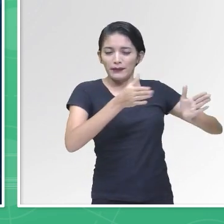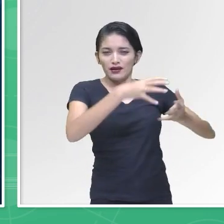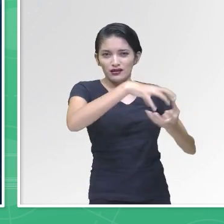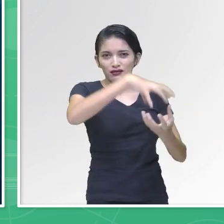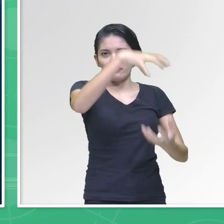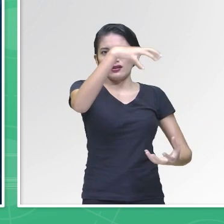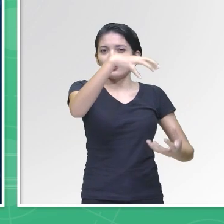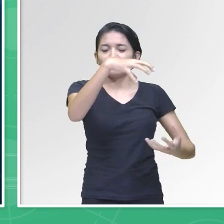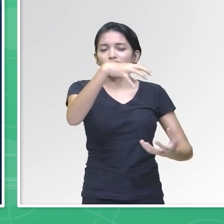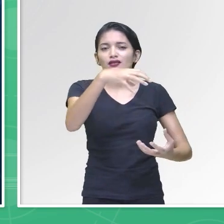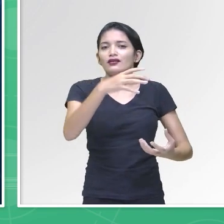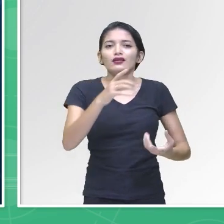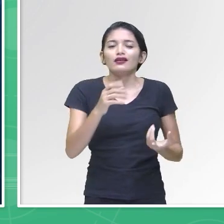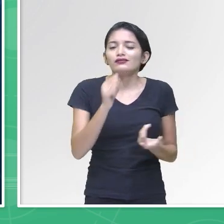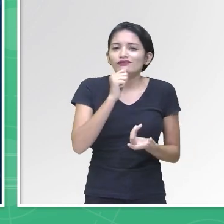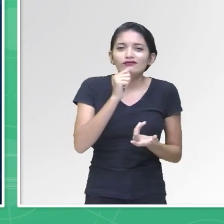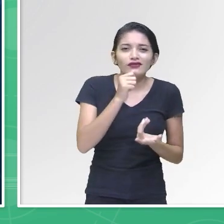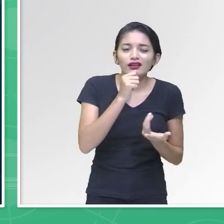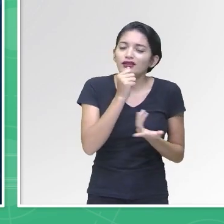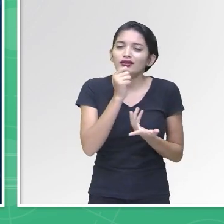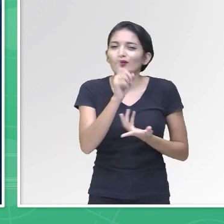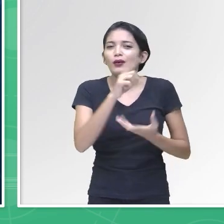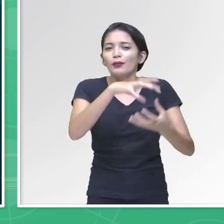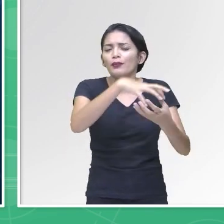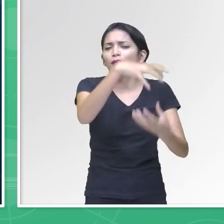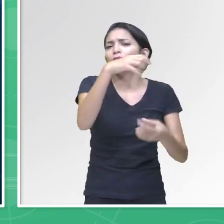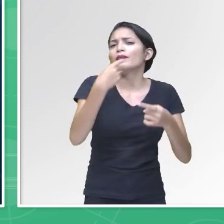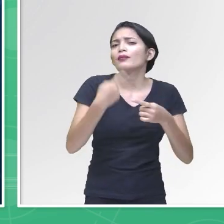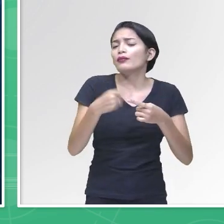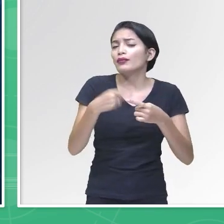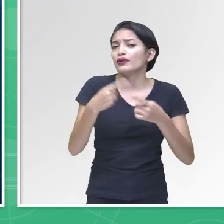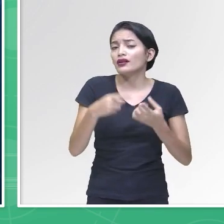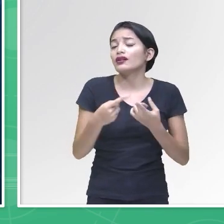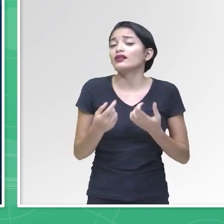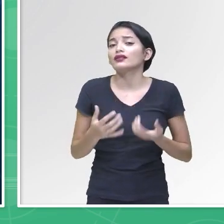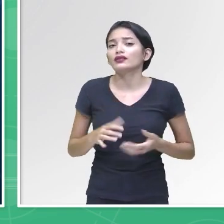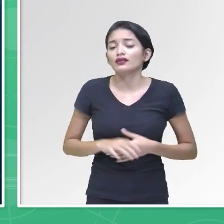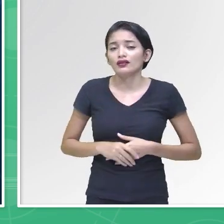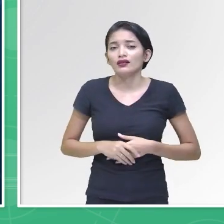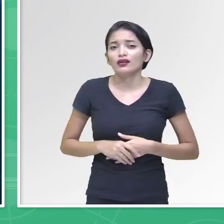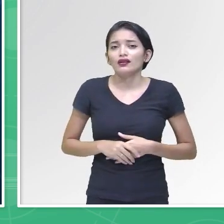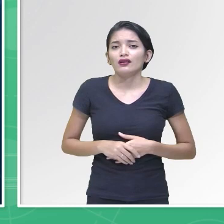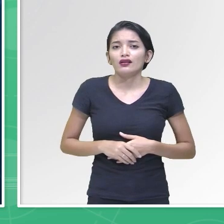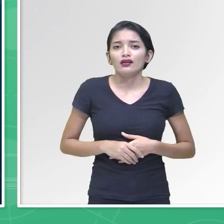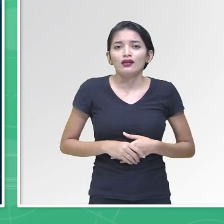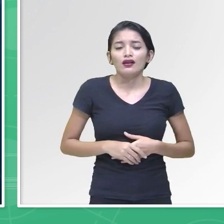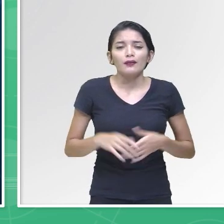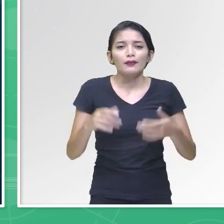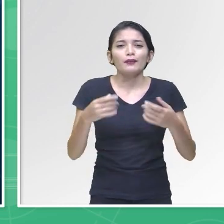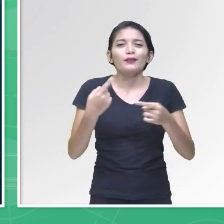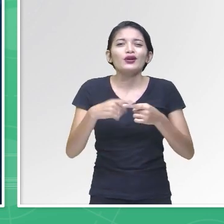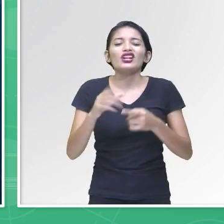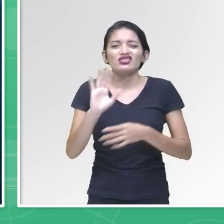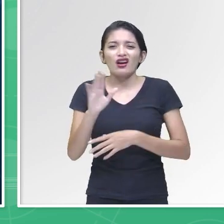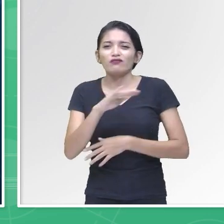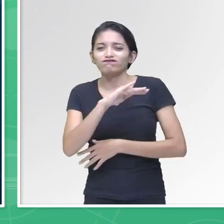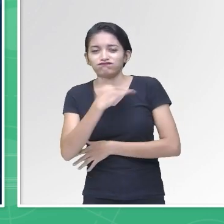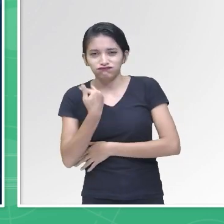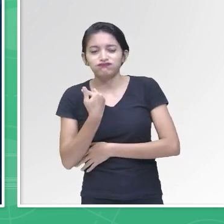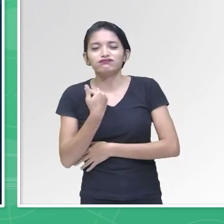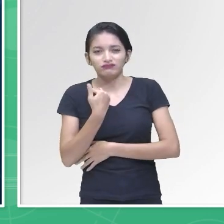eram considerados adultos. Por quê? Porque eles eram mortos, né? Porque